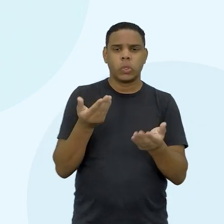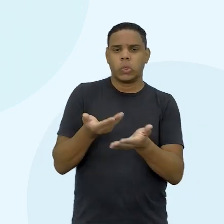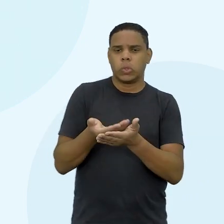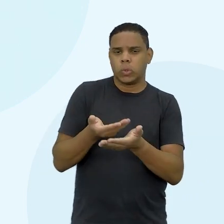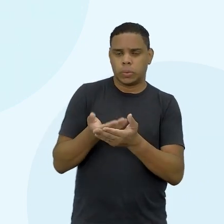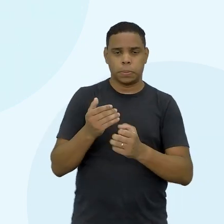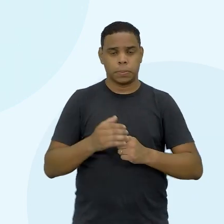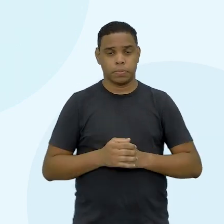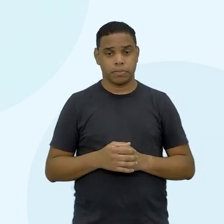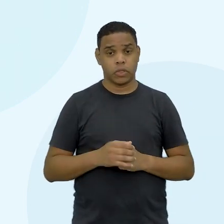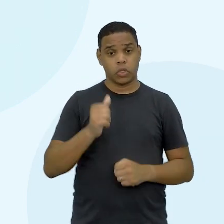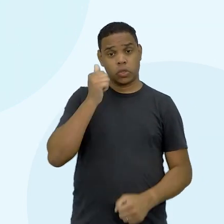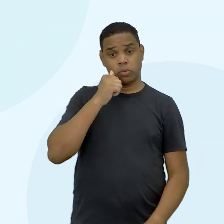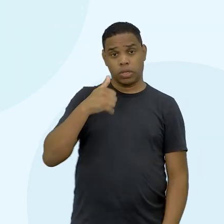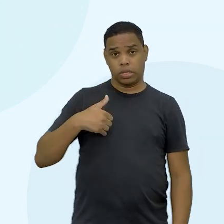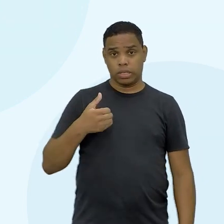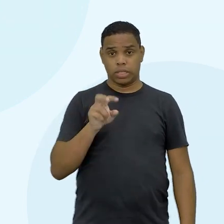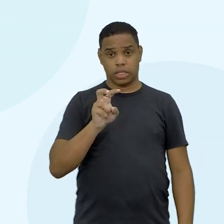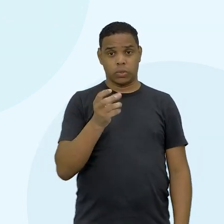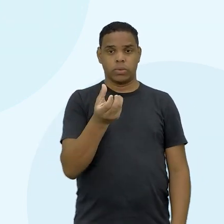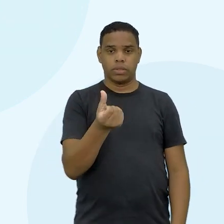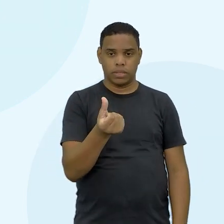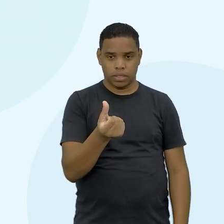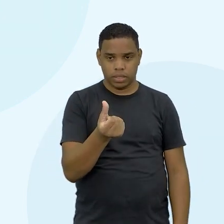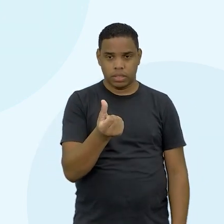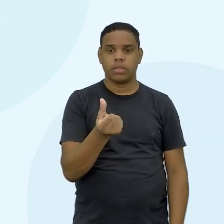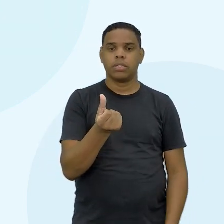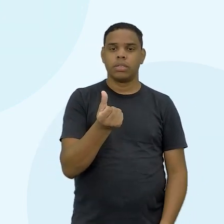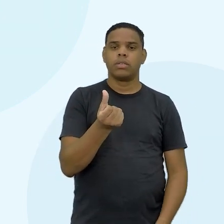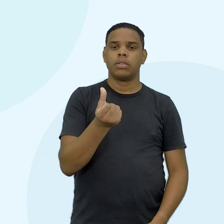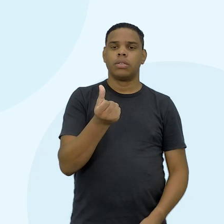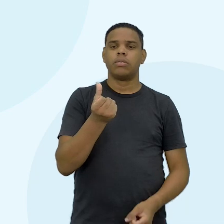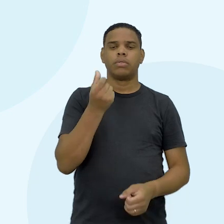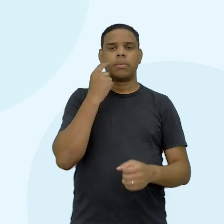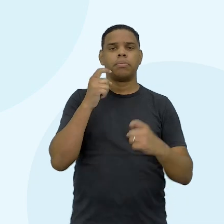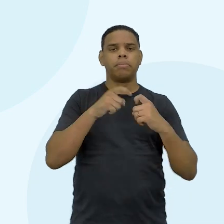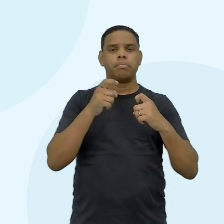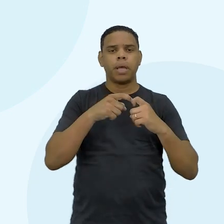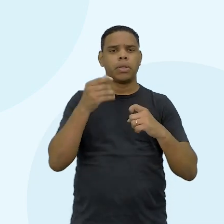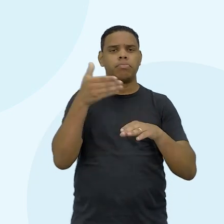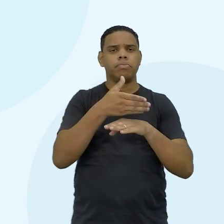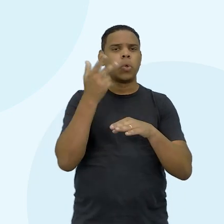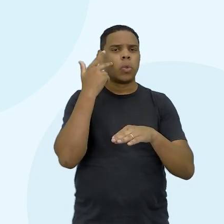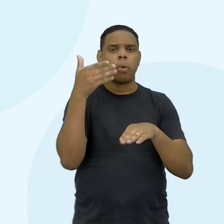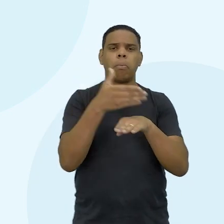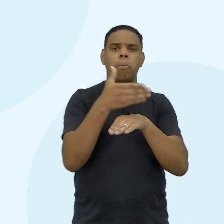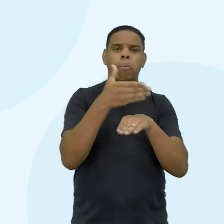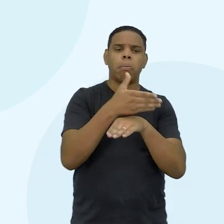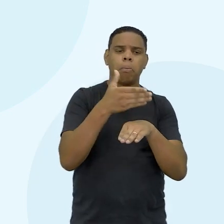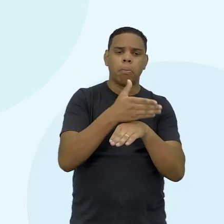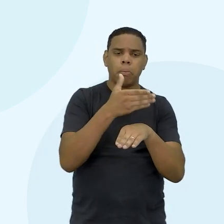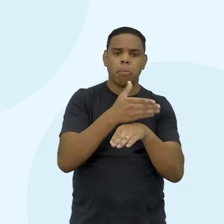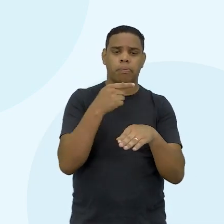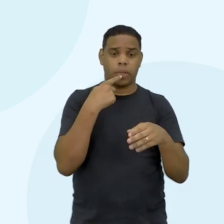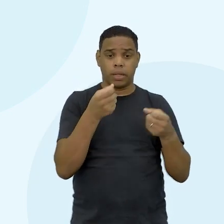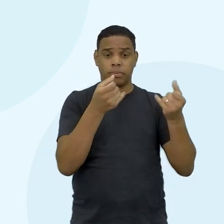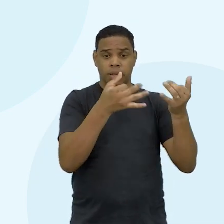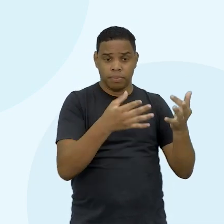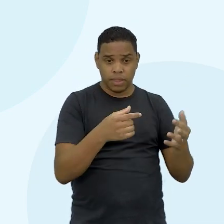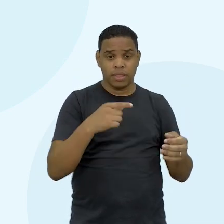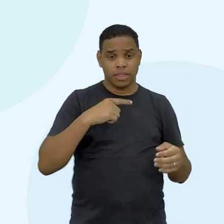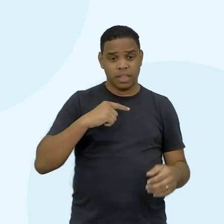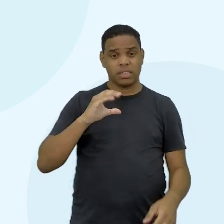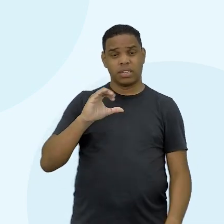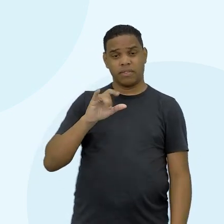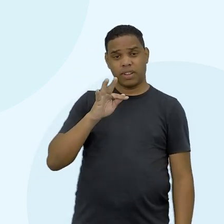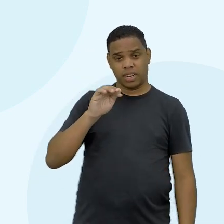de caso. Uma mulher de 56 anos em uma consulta de rotina. Ressalta, presença